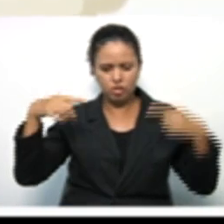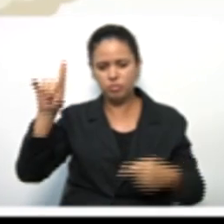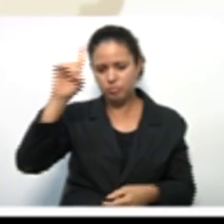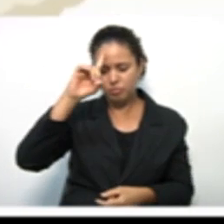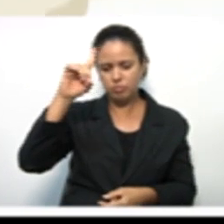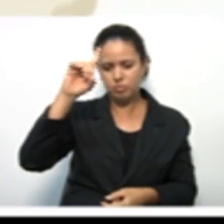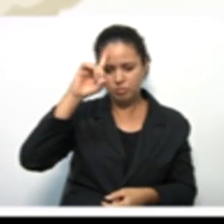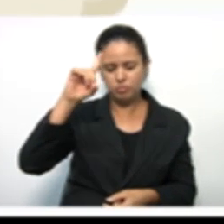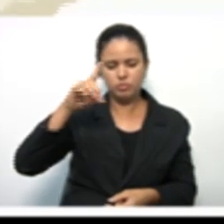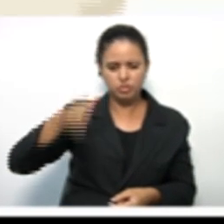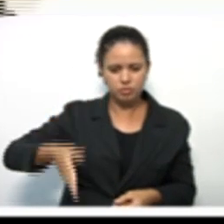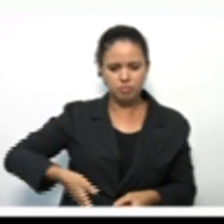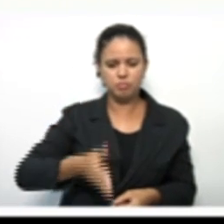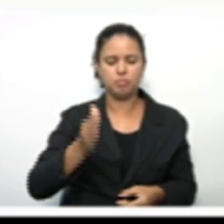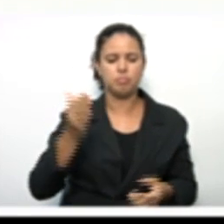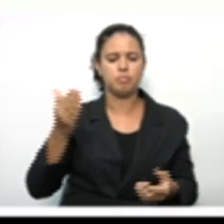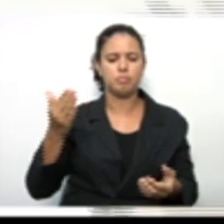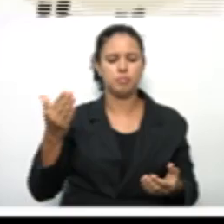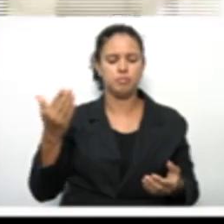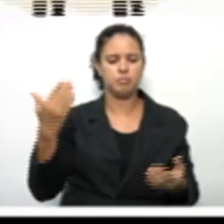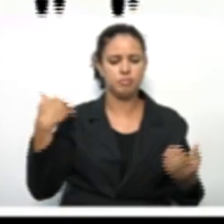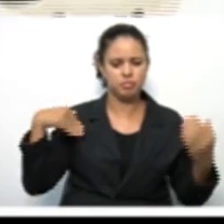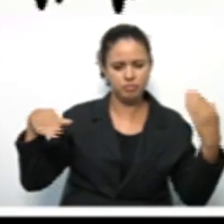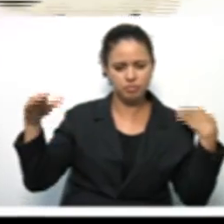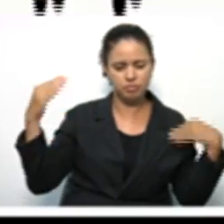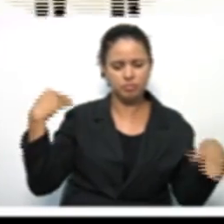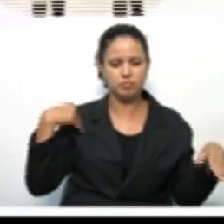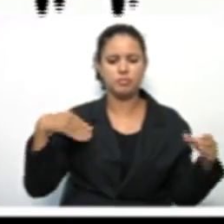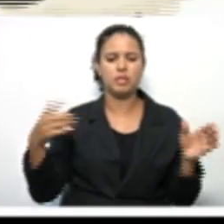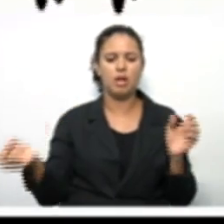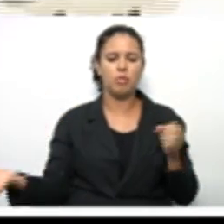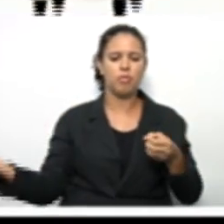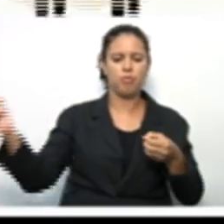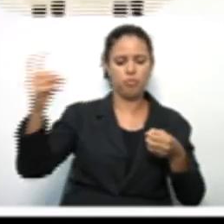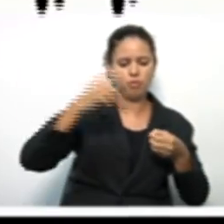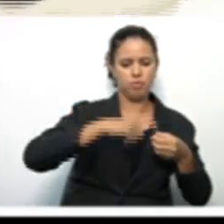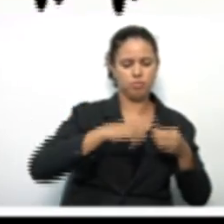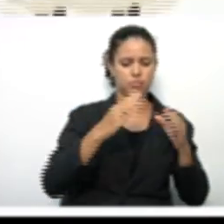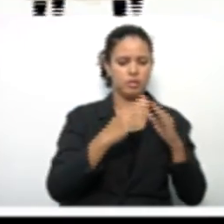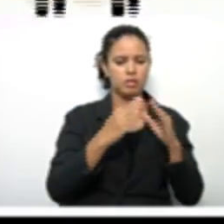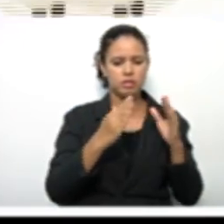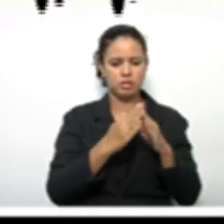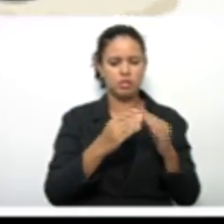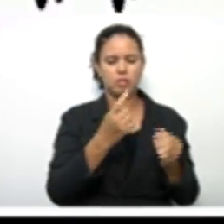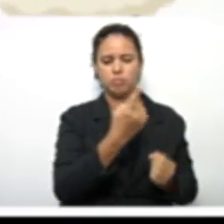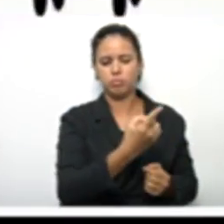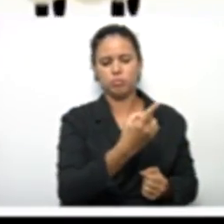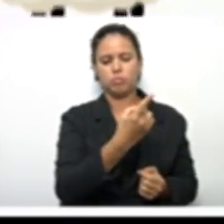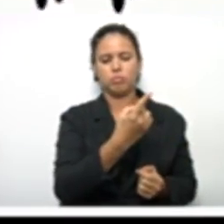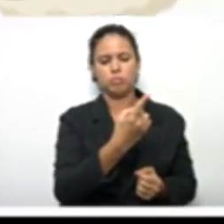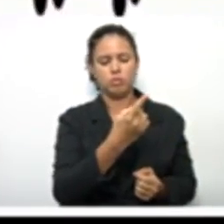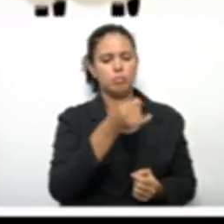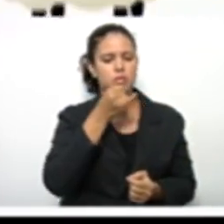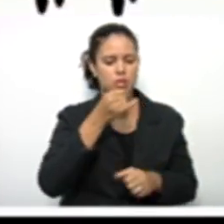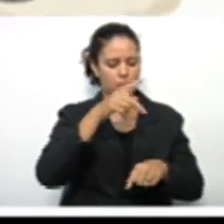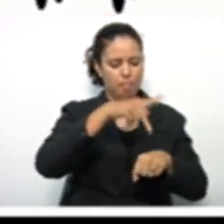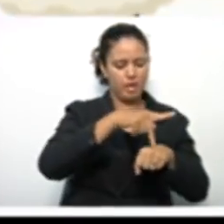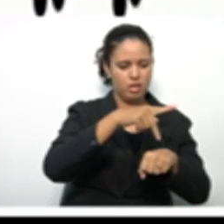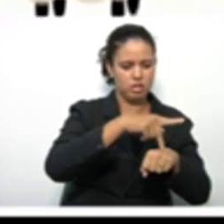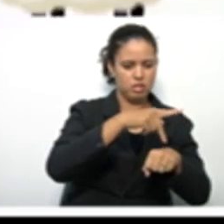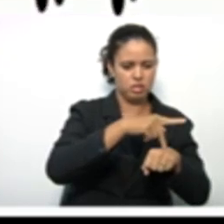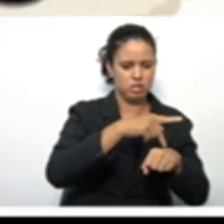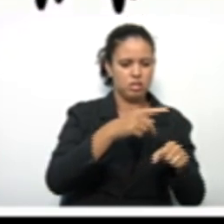ovelhas para pastar, e quando voltavam, eles conferiam utilizando a contagem com pedras. Para cada ovelha, uma